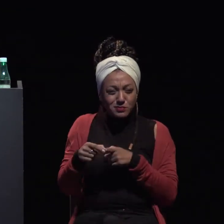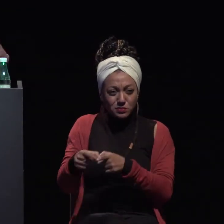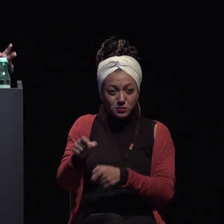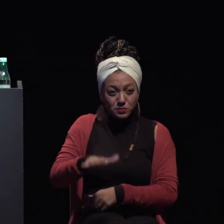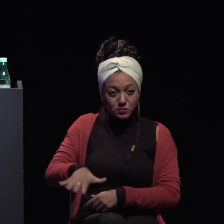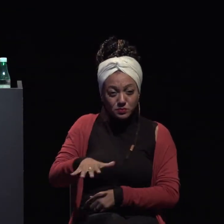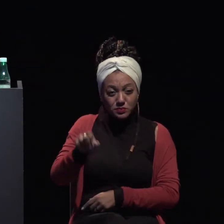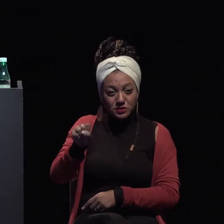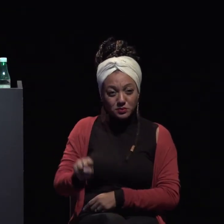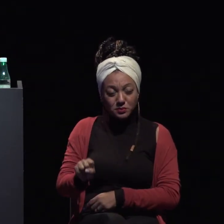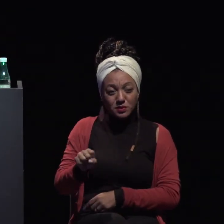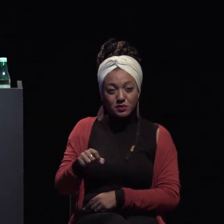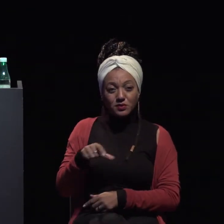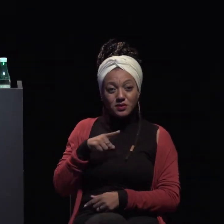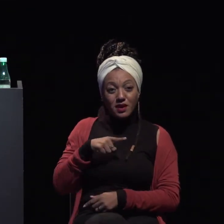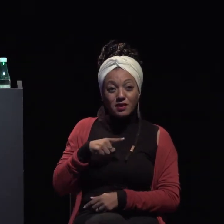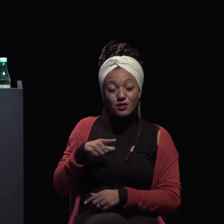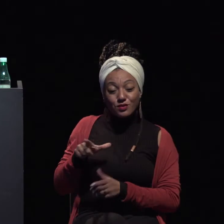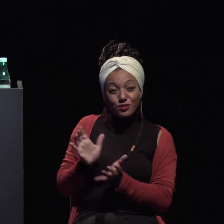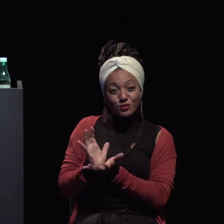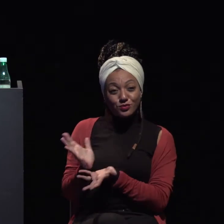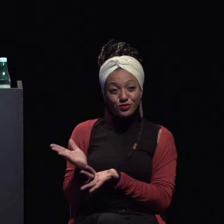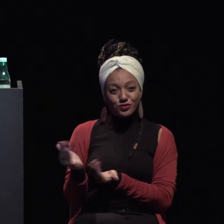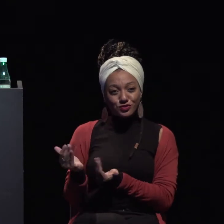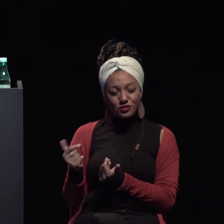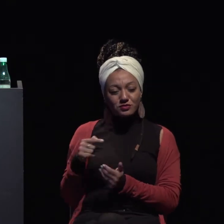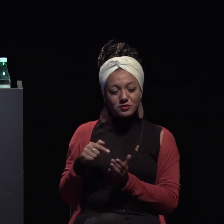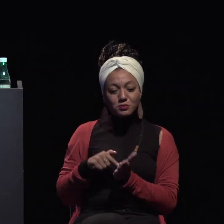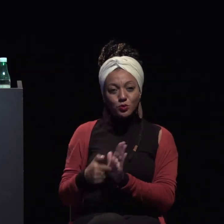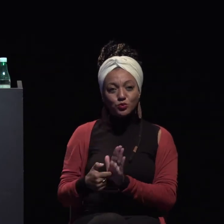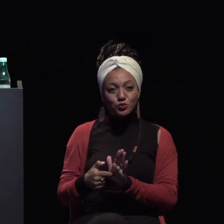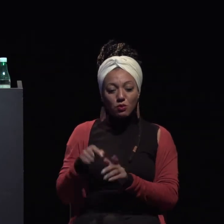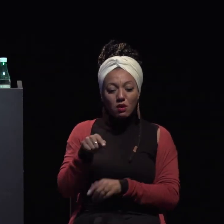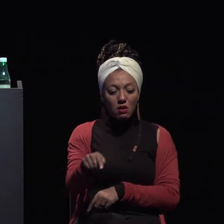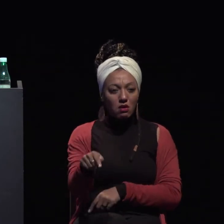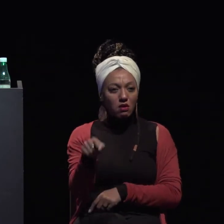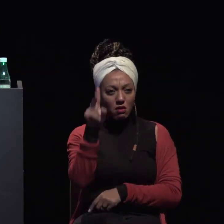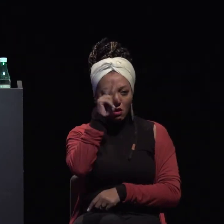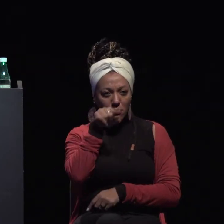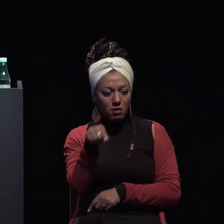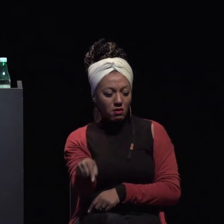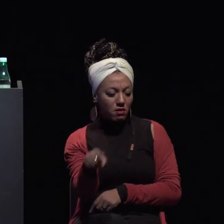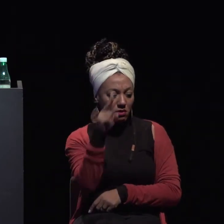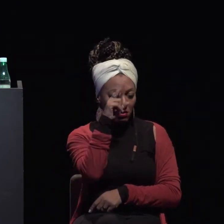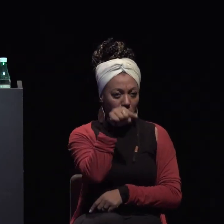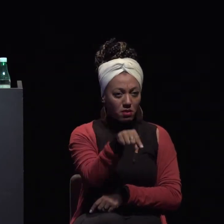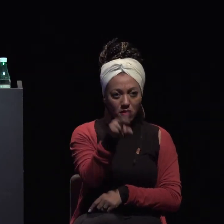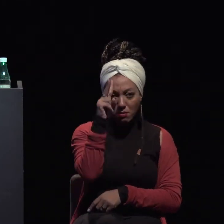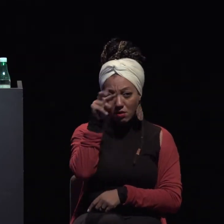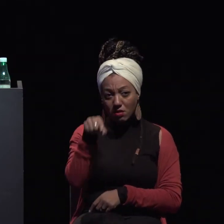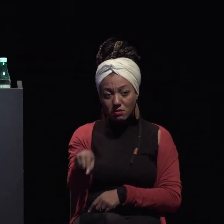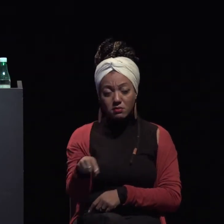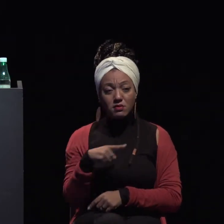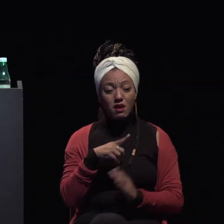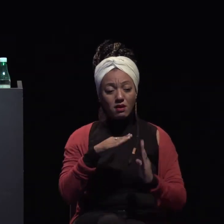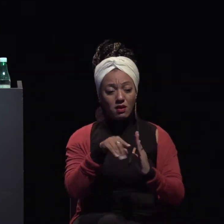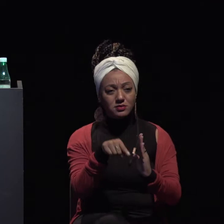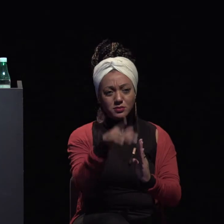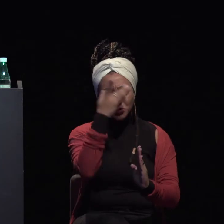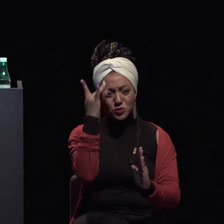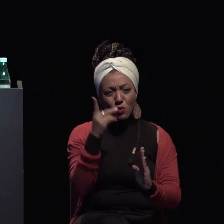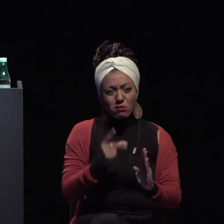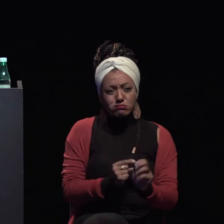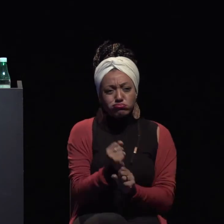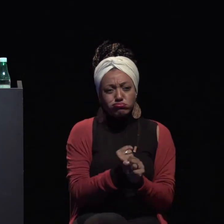me apresentados os lugares, então, por esses jovens, né, esses adolescentes. E a gente entrava na casa das pessoas. E aí eu descobri